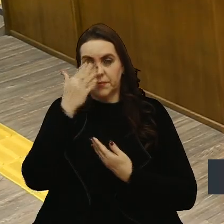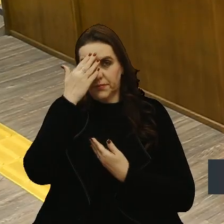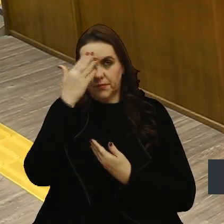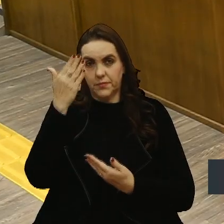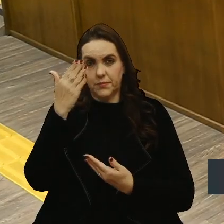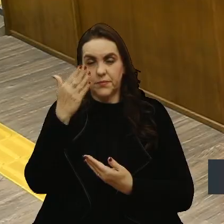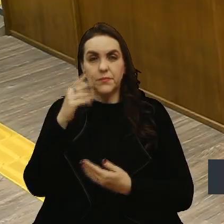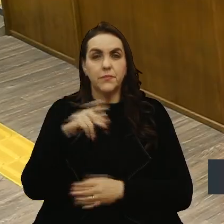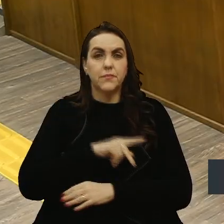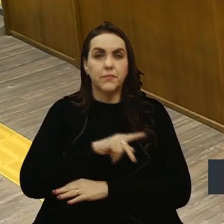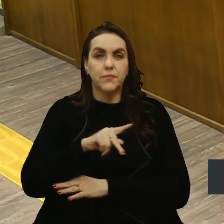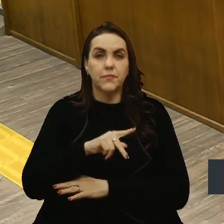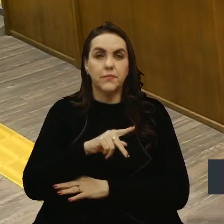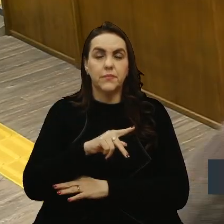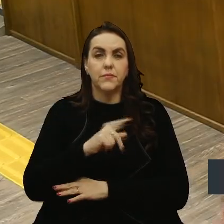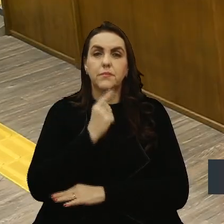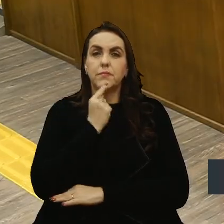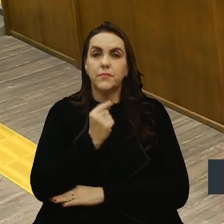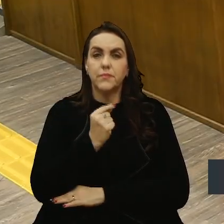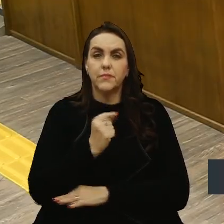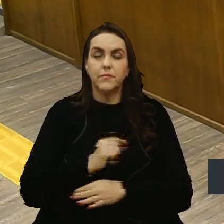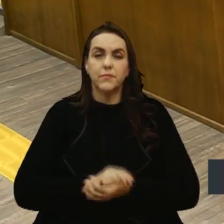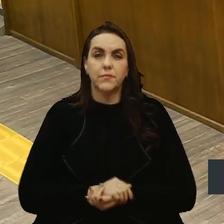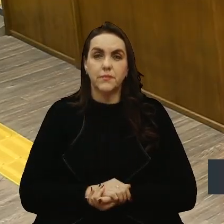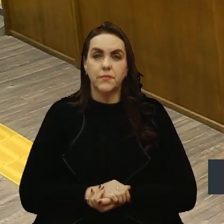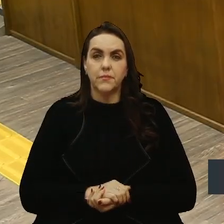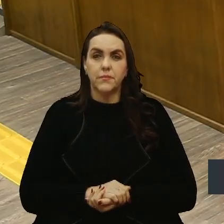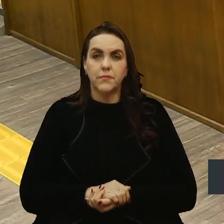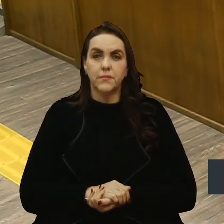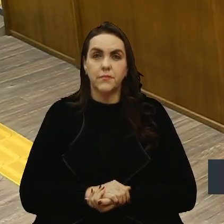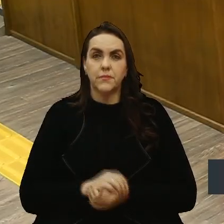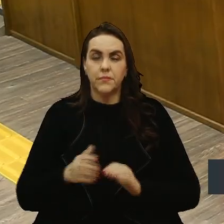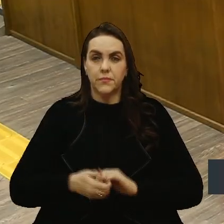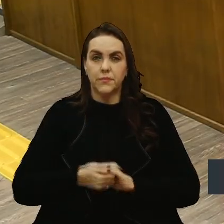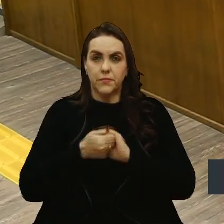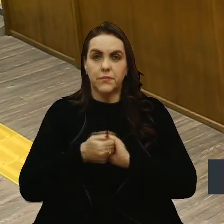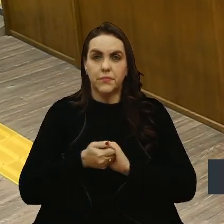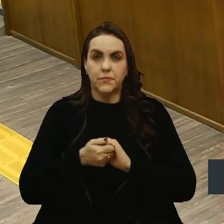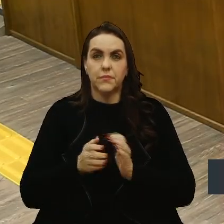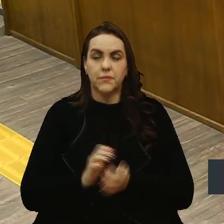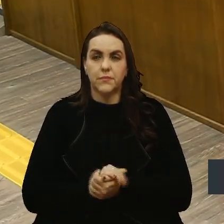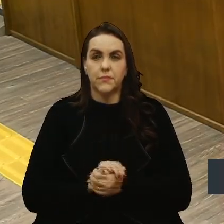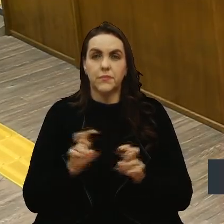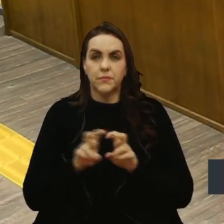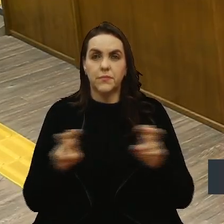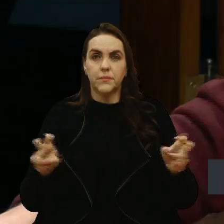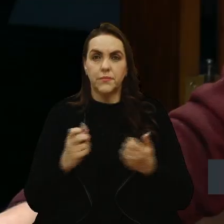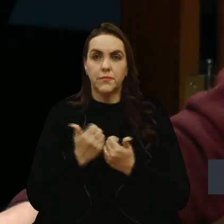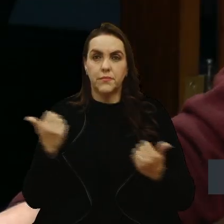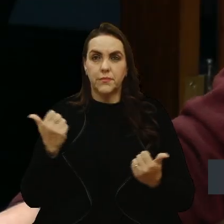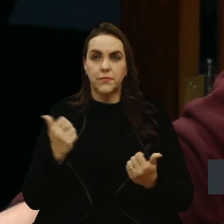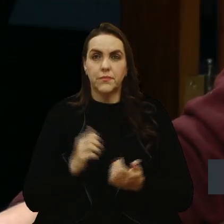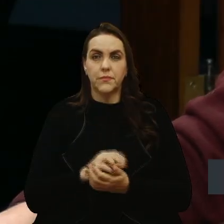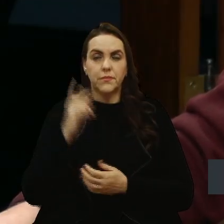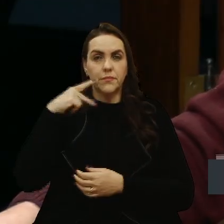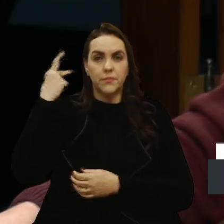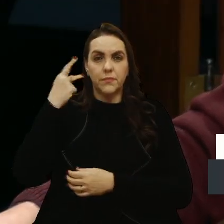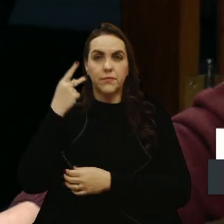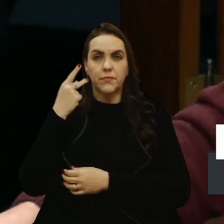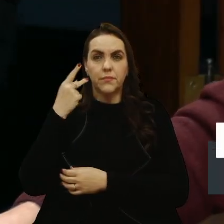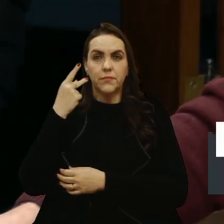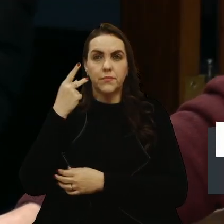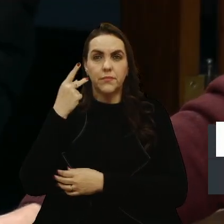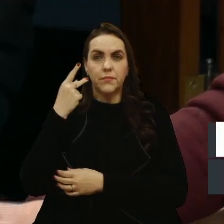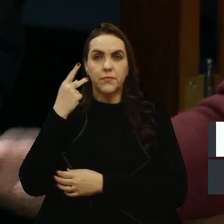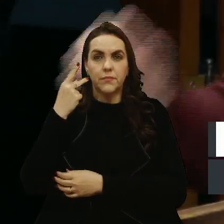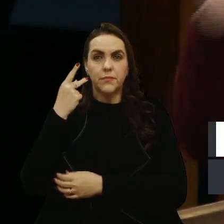Obrigado, presidente João Ex. Cumprimentar a mesa diretora, a vereadora Andressa Marques,